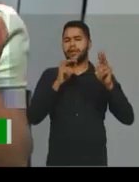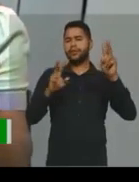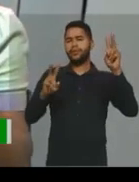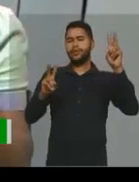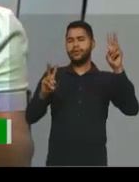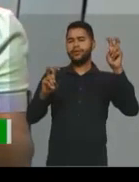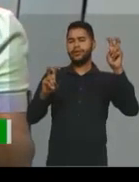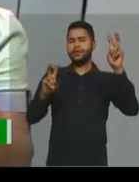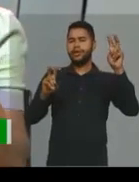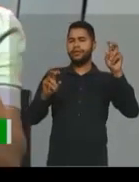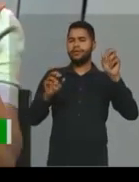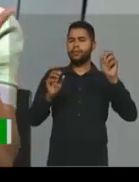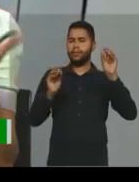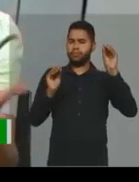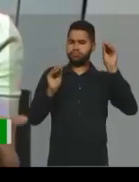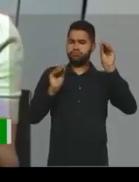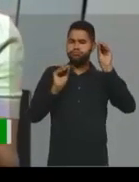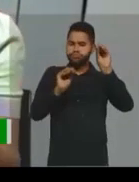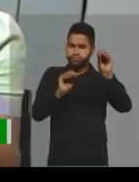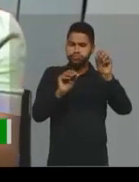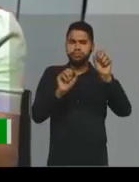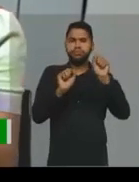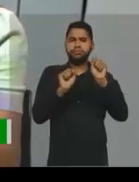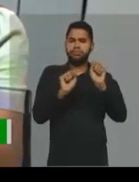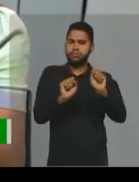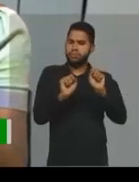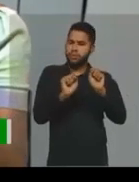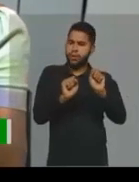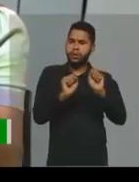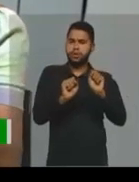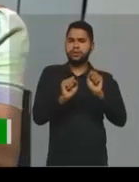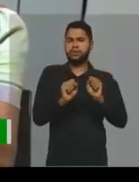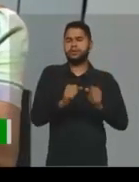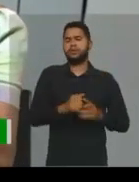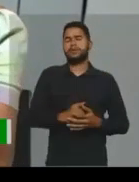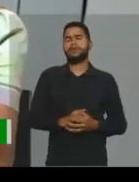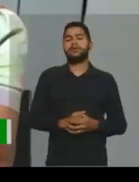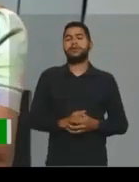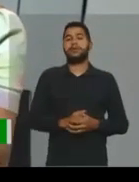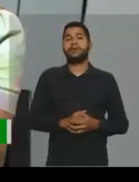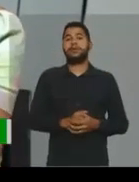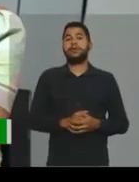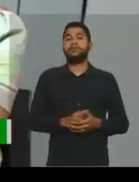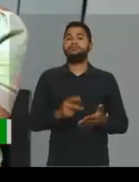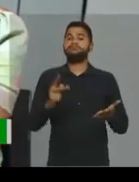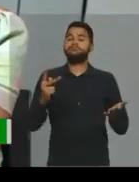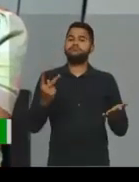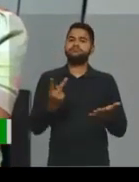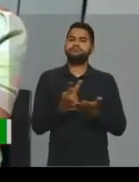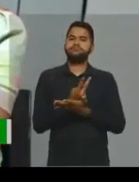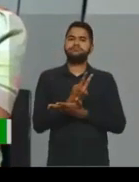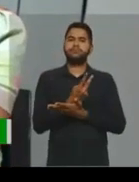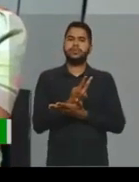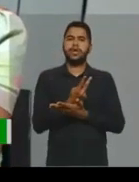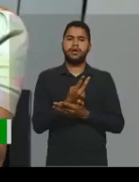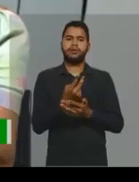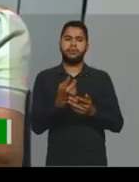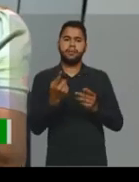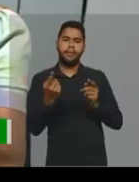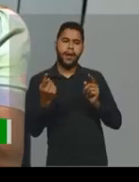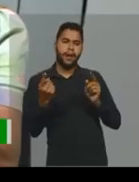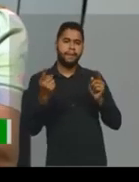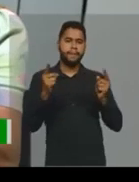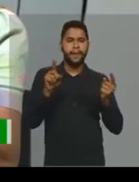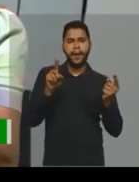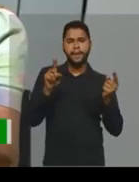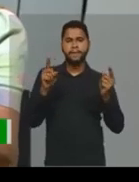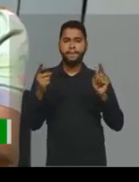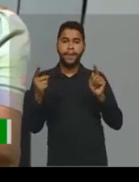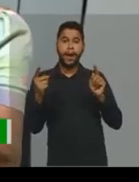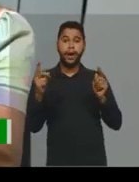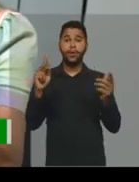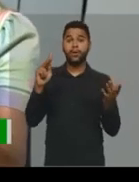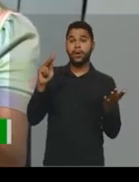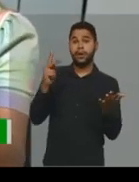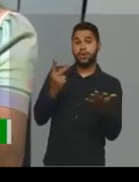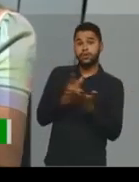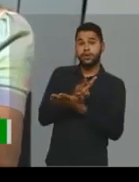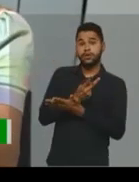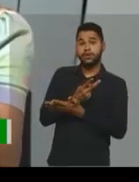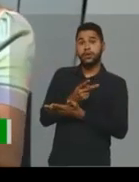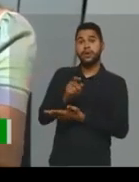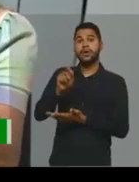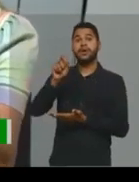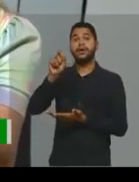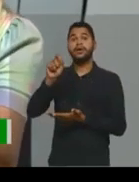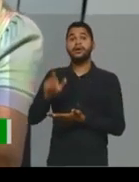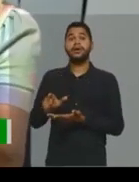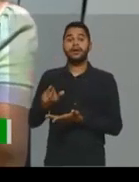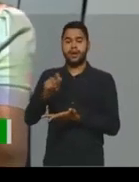pode ter citações e ouve os dois lados, né, tanto do que aconteceu e de quem